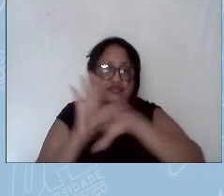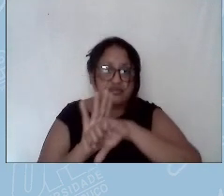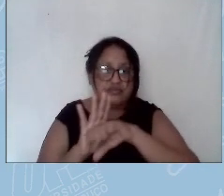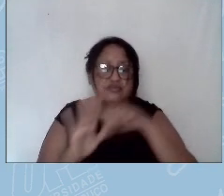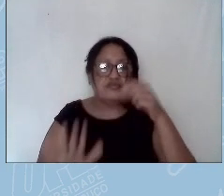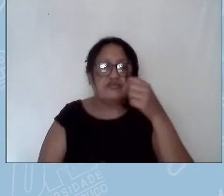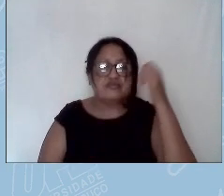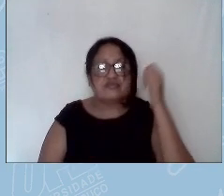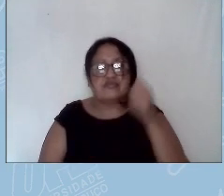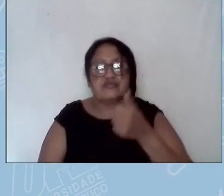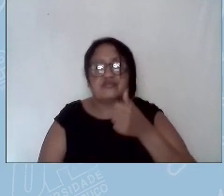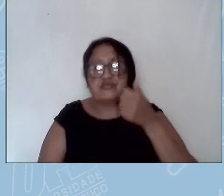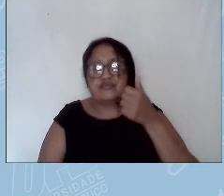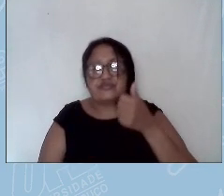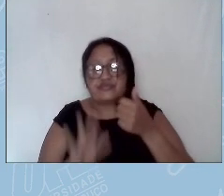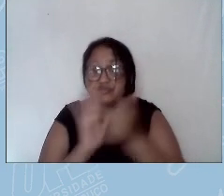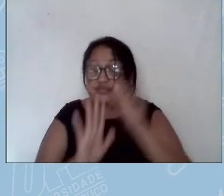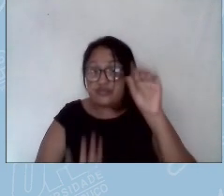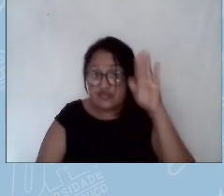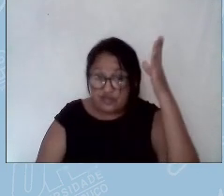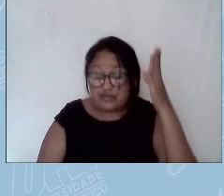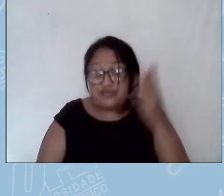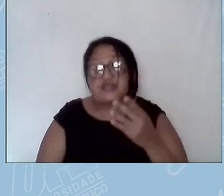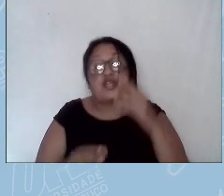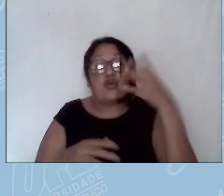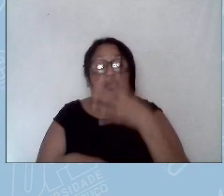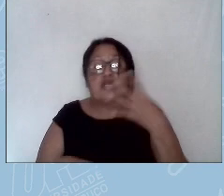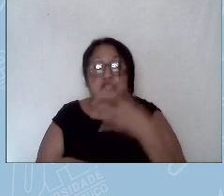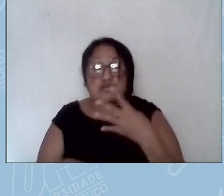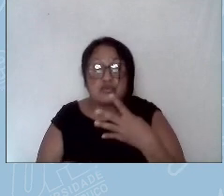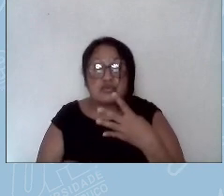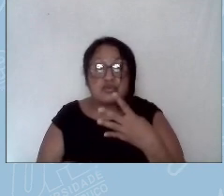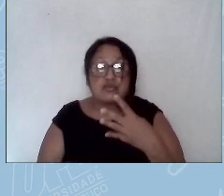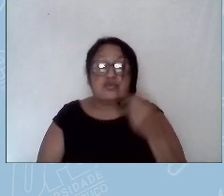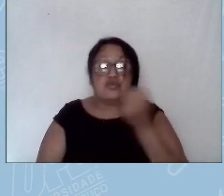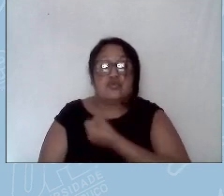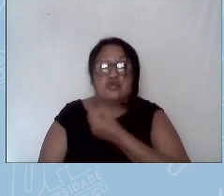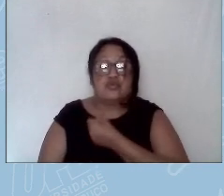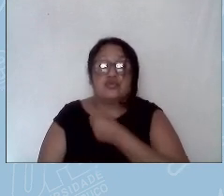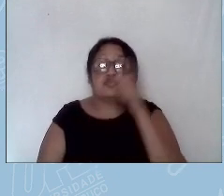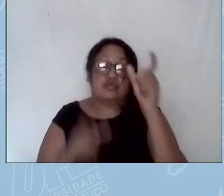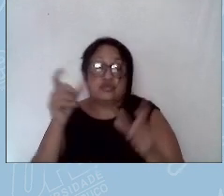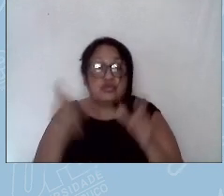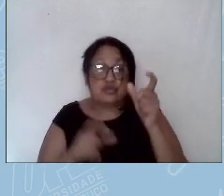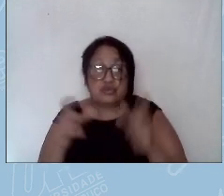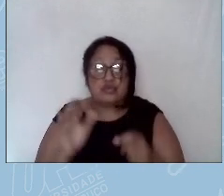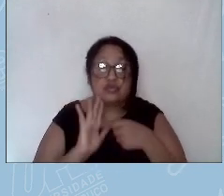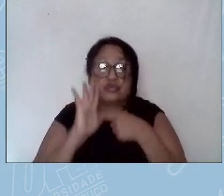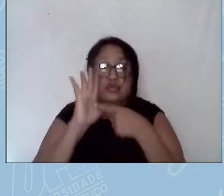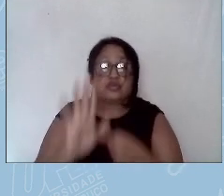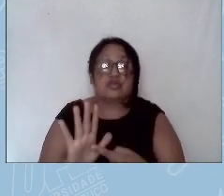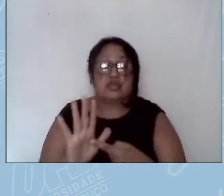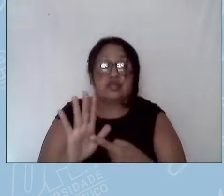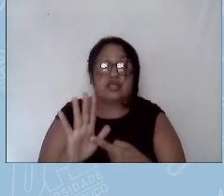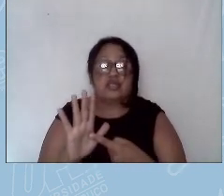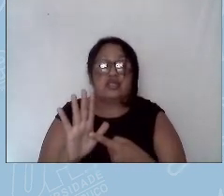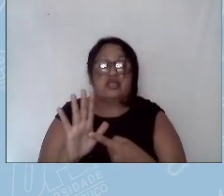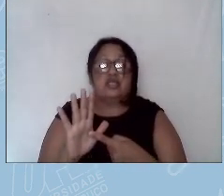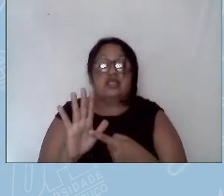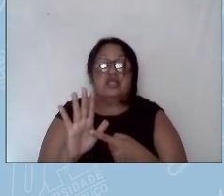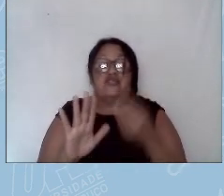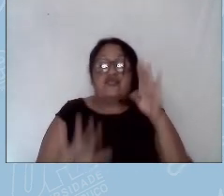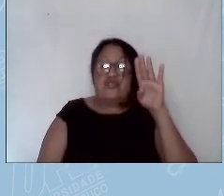de fato doentes e 4 o número de indivíduos apresentando falso positivo